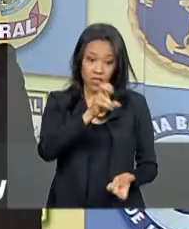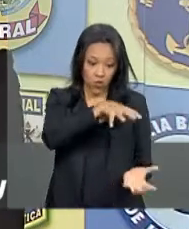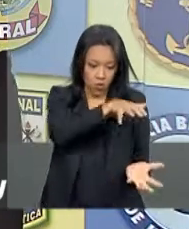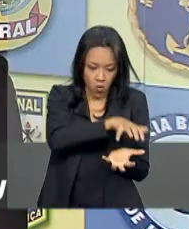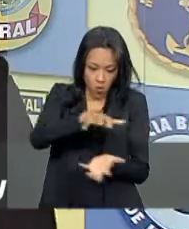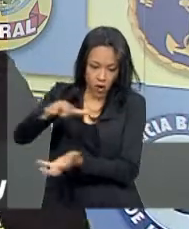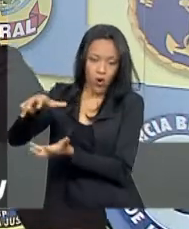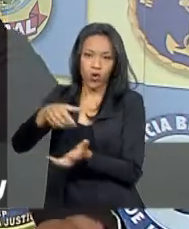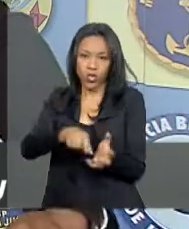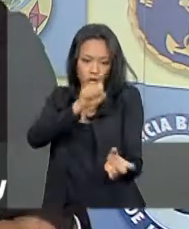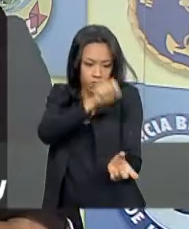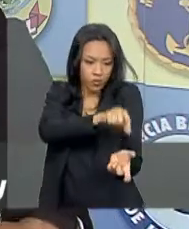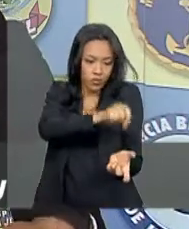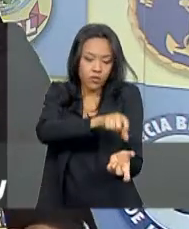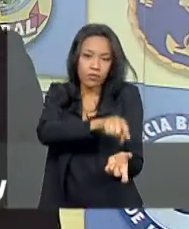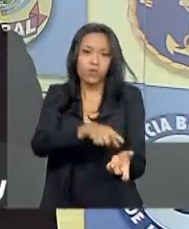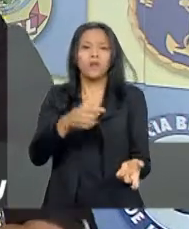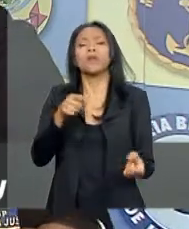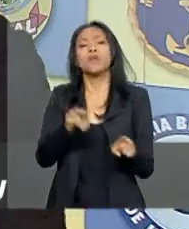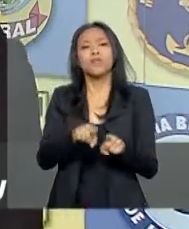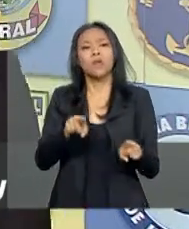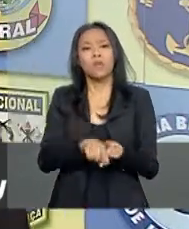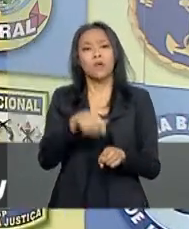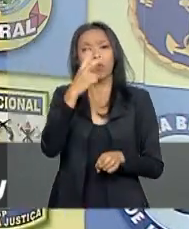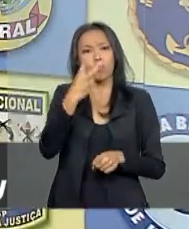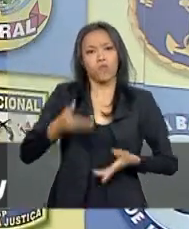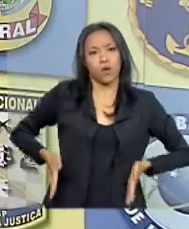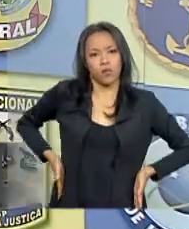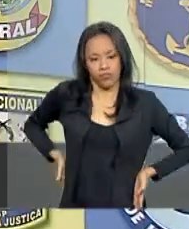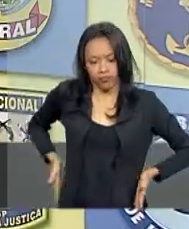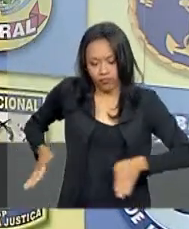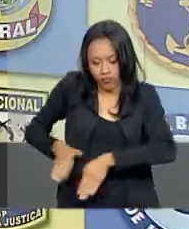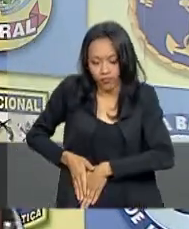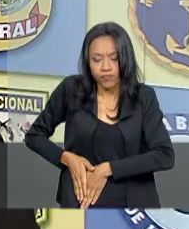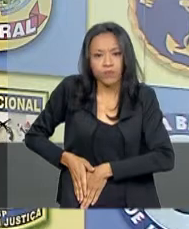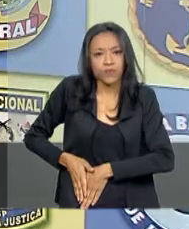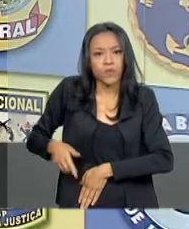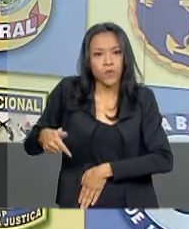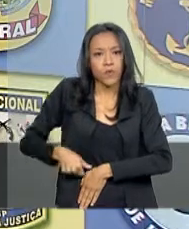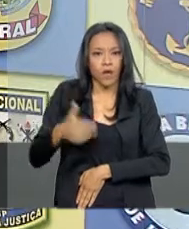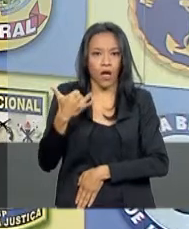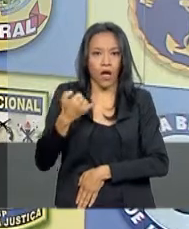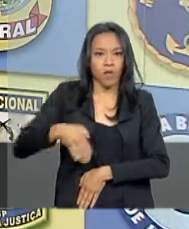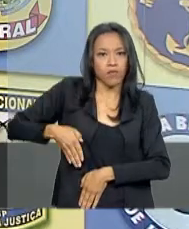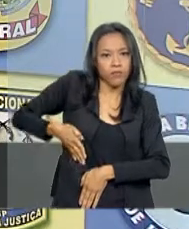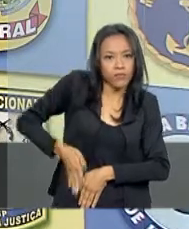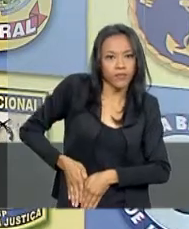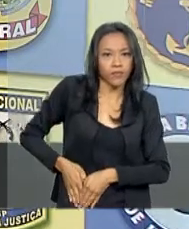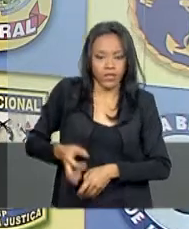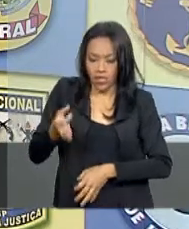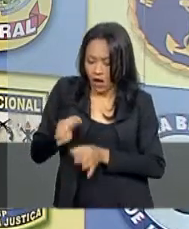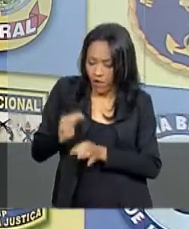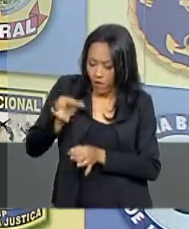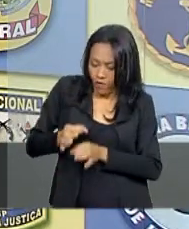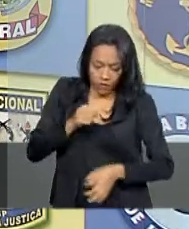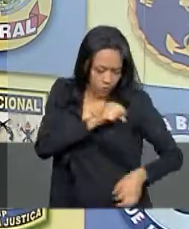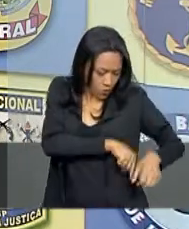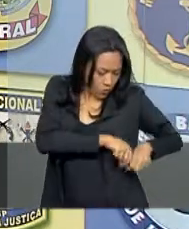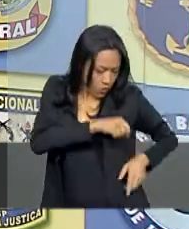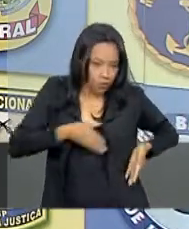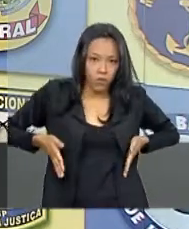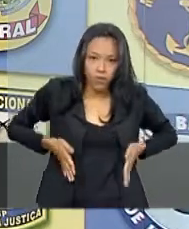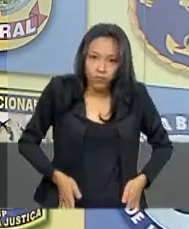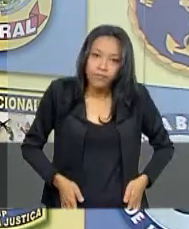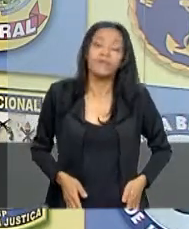aquele equipamento que coloca na cintura para carregar o armamento, né, pistola, revólver. Também